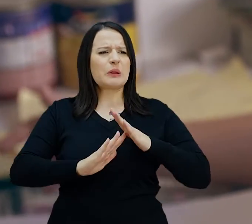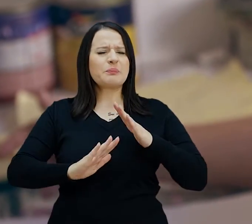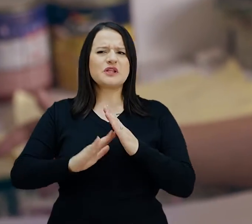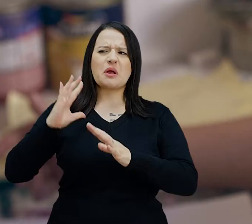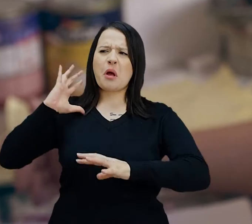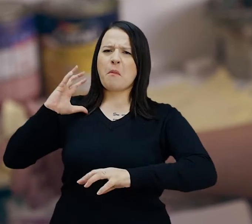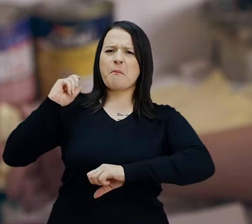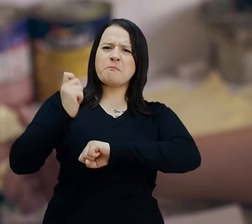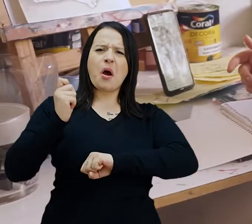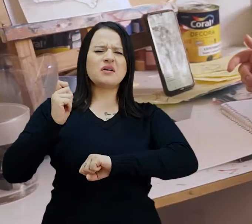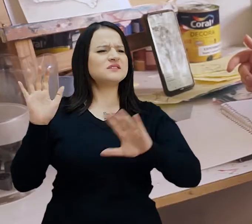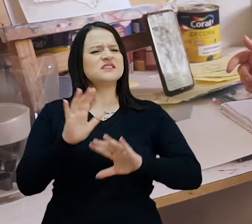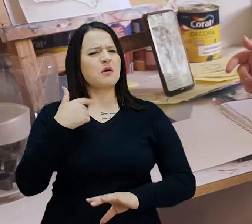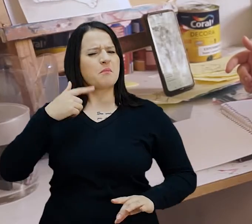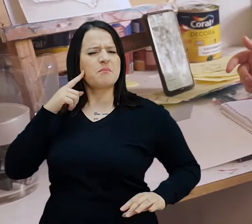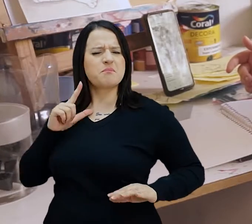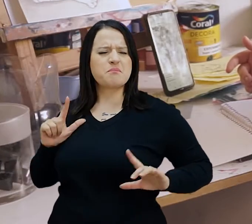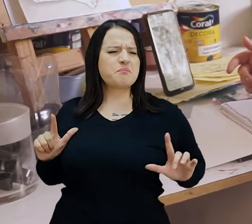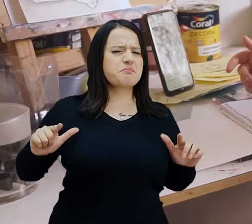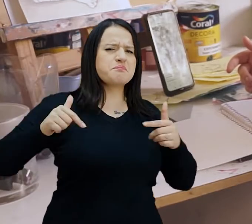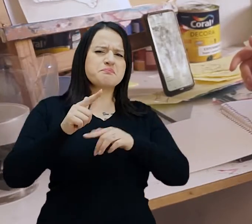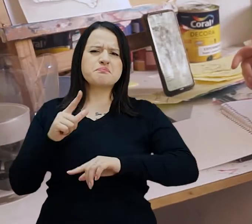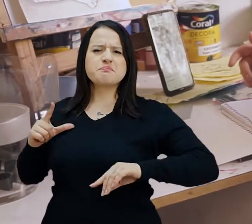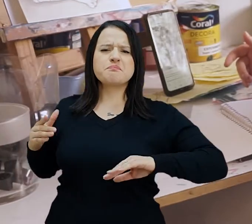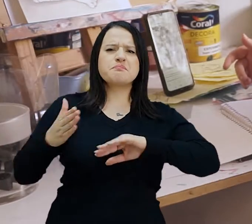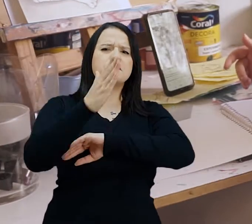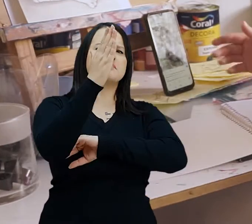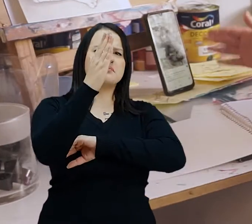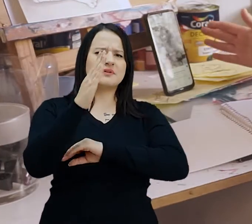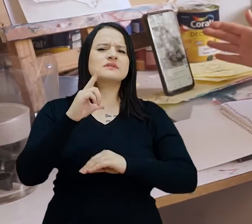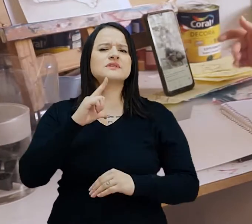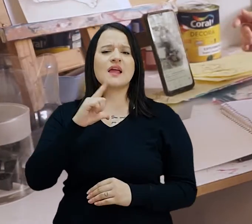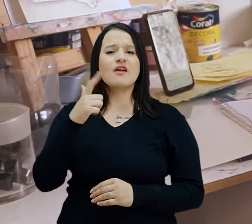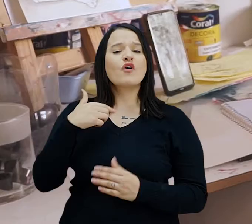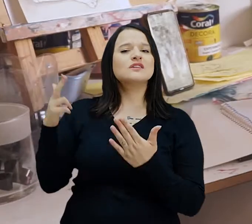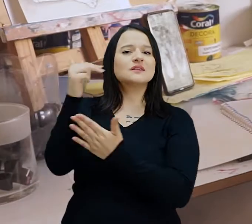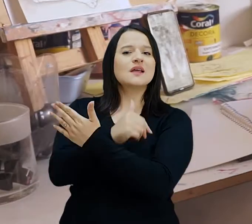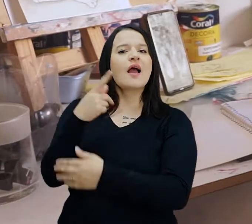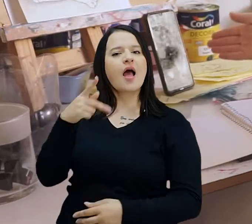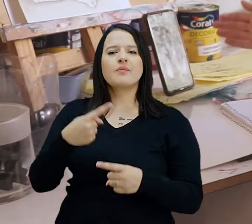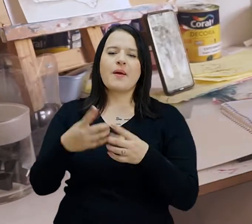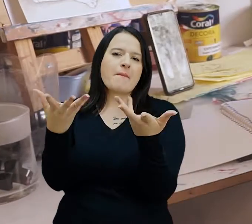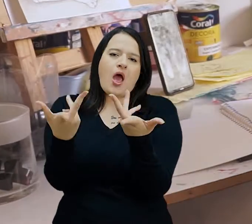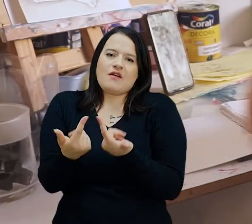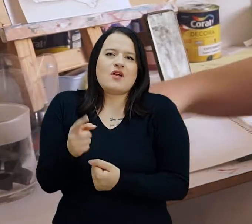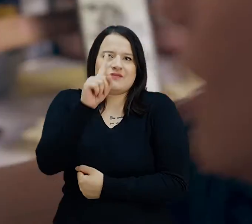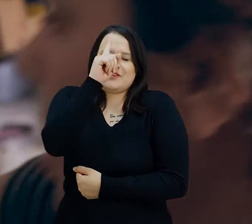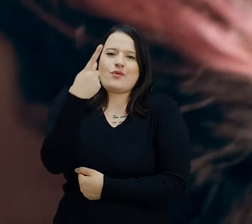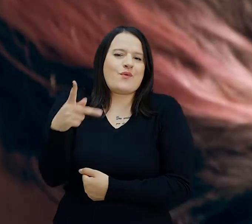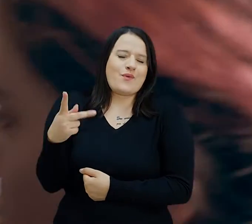as barreiras da limitação patriarcal e descobriram alguma coisa. Então, eu vou desenhar a Hedy Lamarr porque eu acho